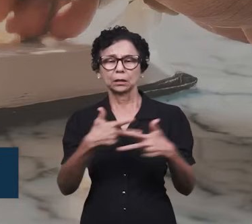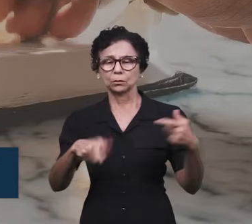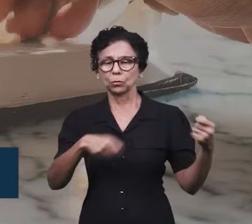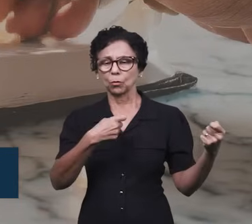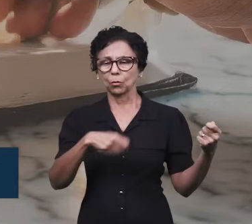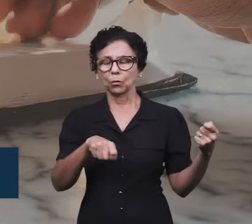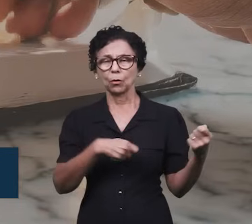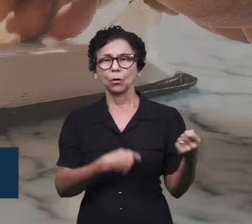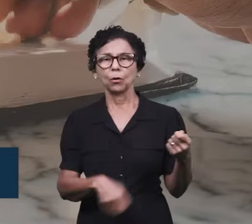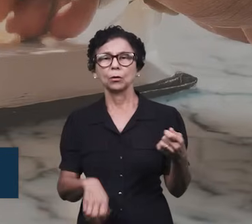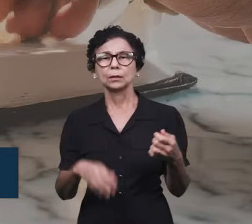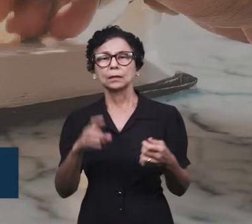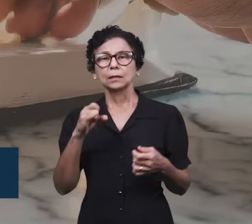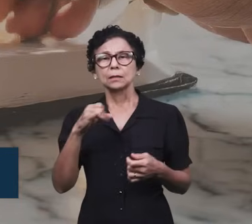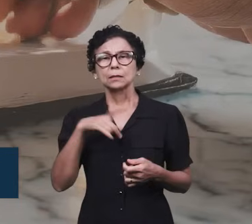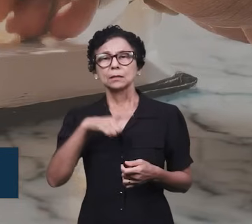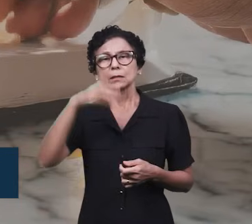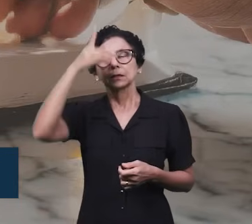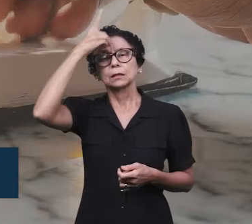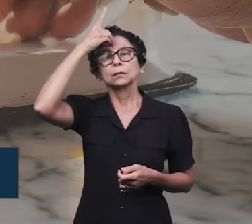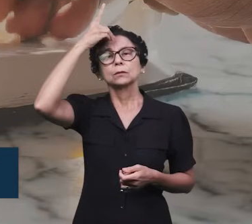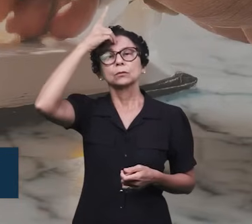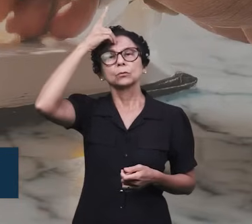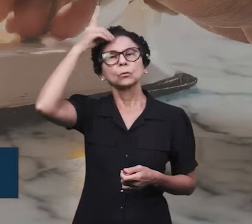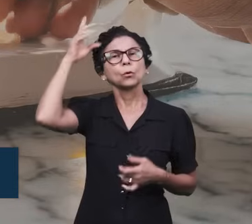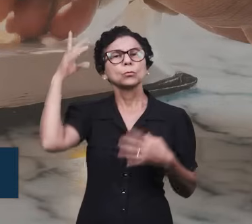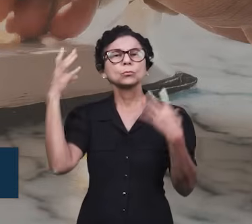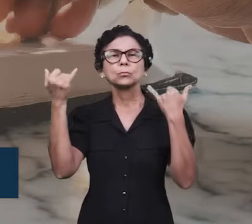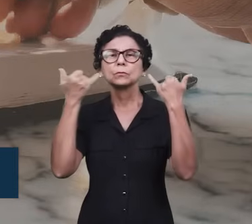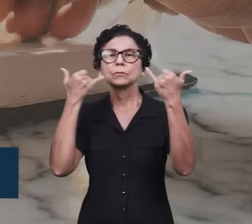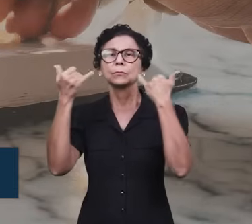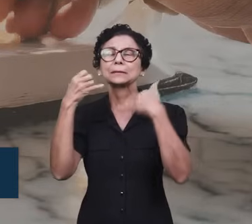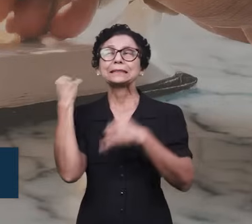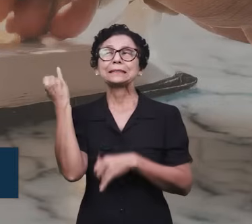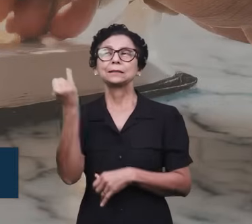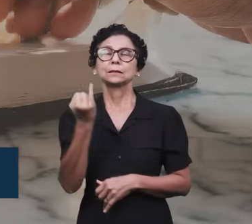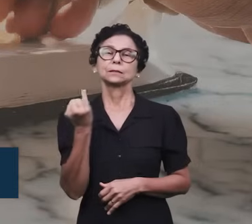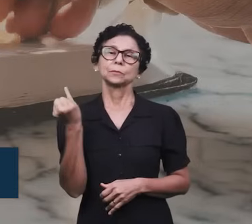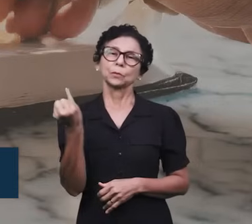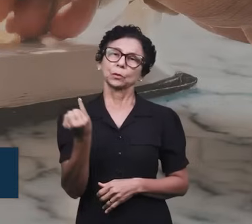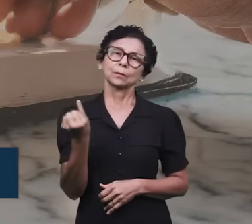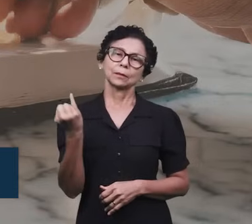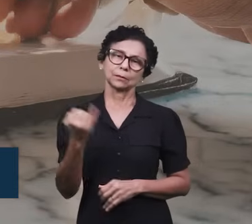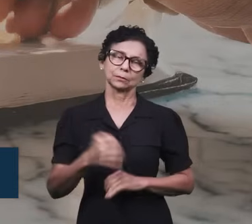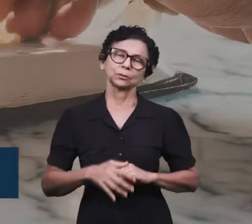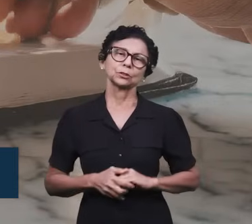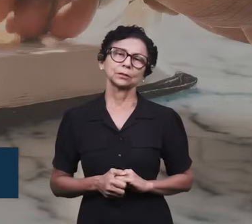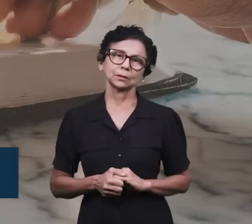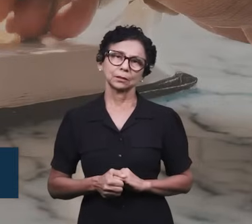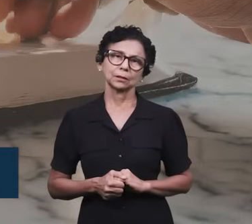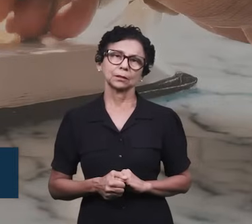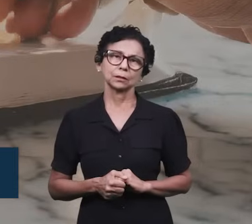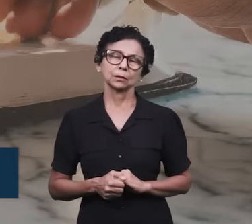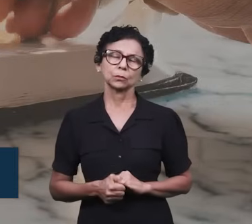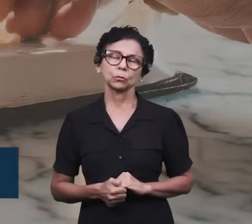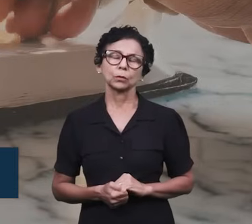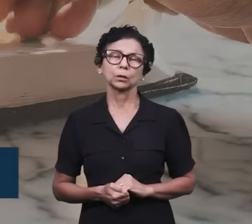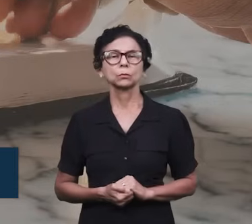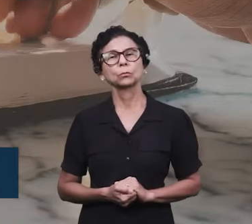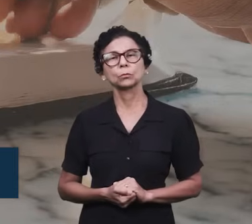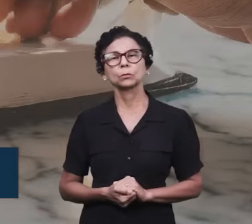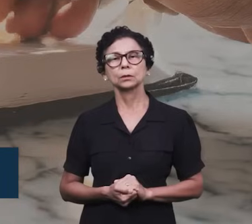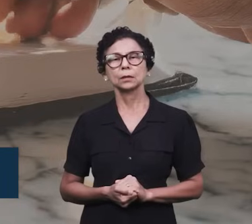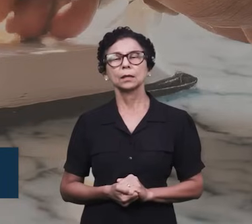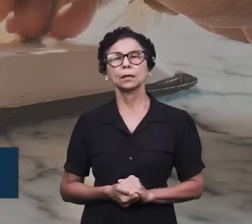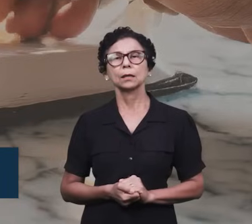de dons espirituais. Todas essas informações são muito importantes na hora que nós vamos fazer ali